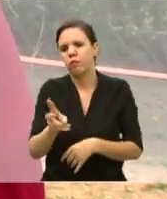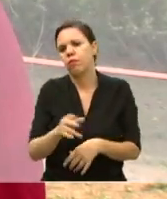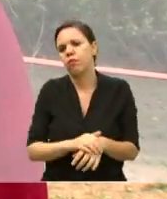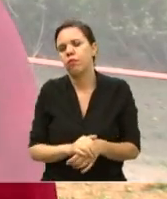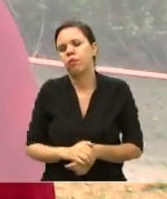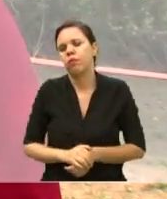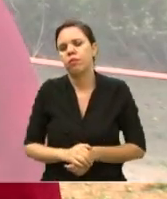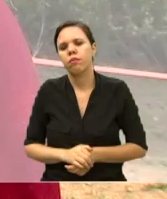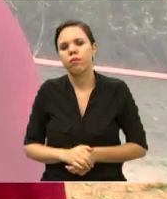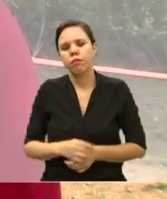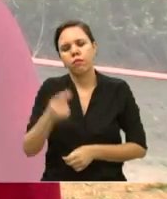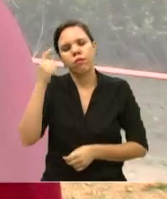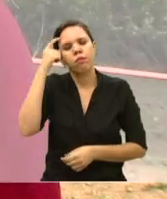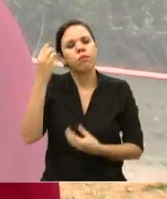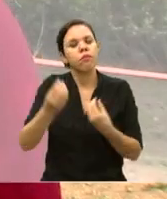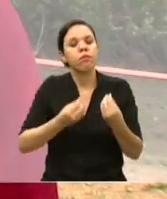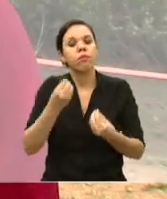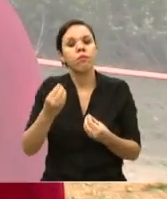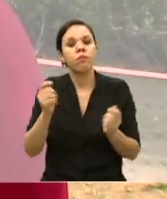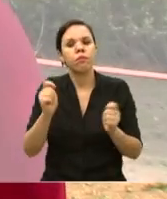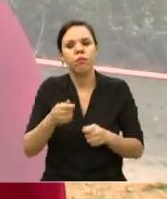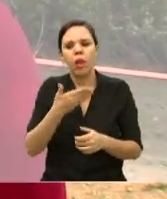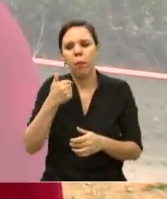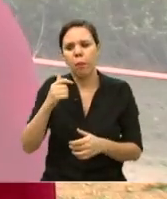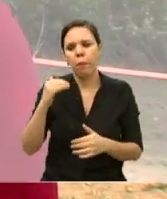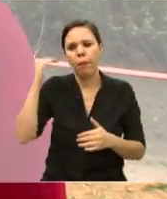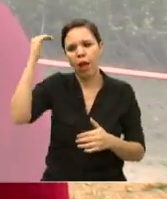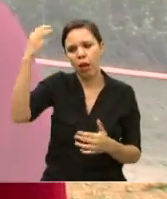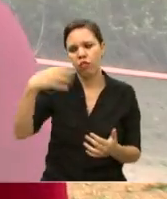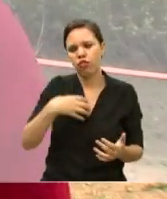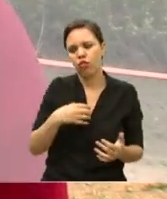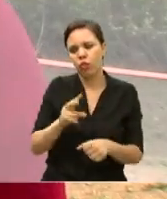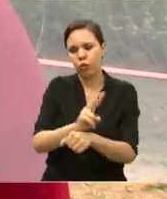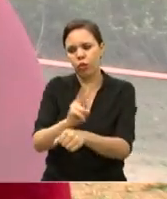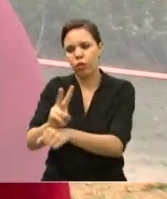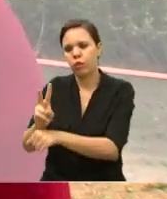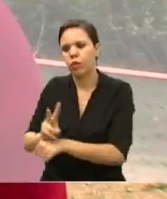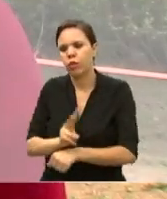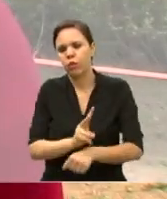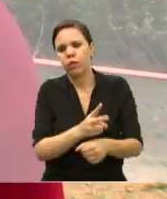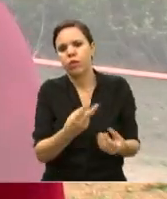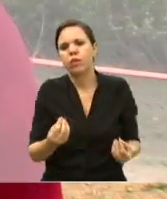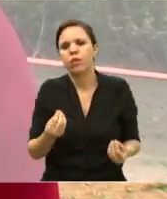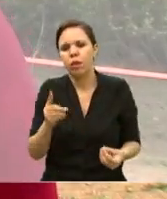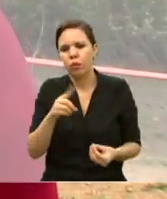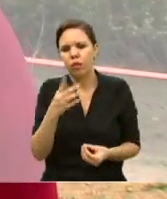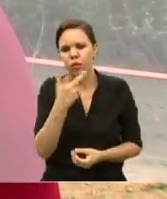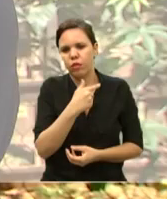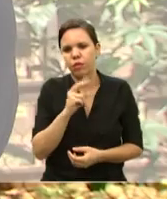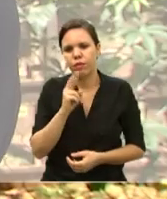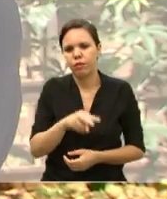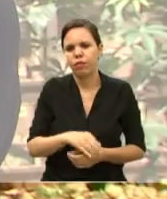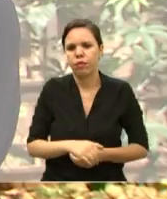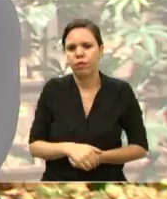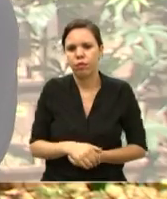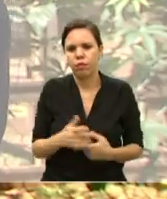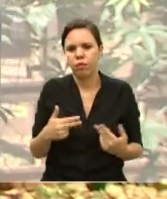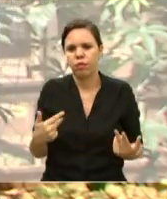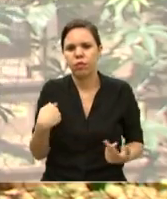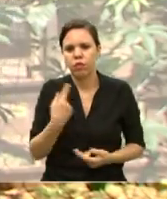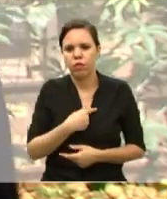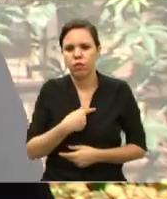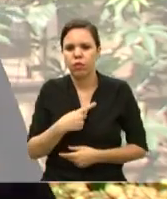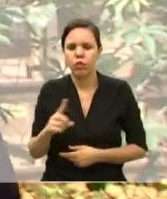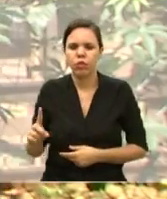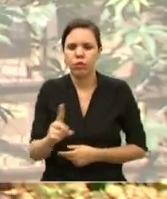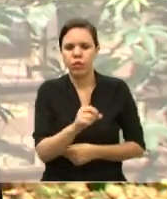sempre nessa coisa, pensando como ser melhor, sabe? Como cuidar. né? É muito bonito de ver. É uma coisa que quando a gente